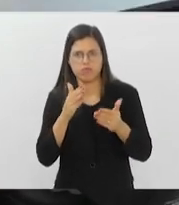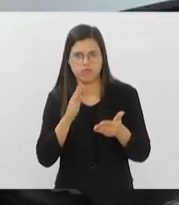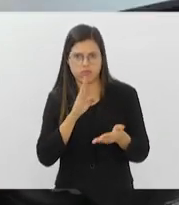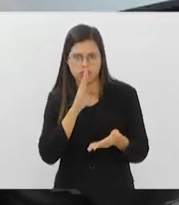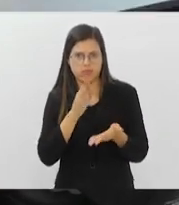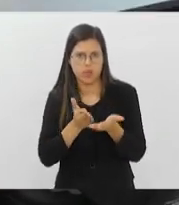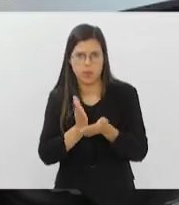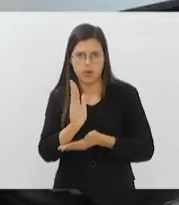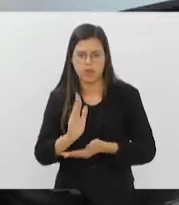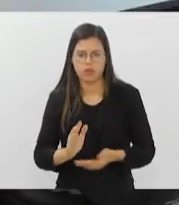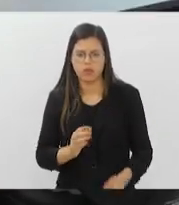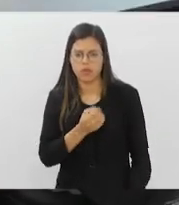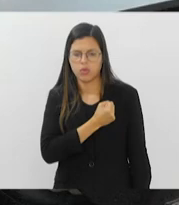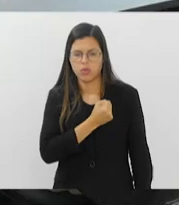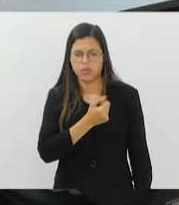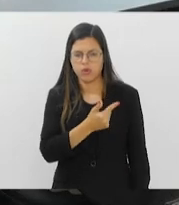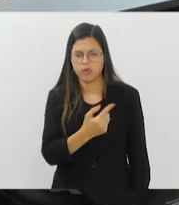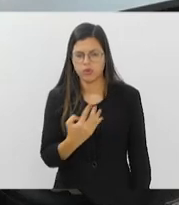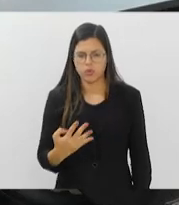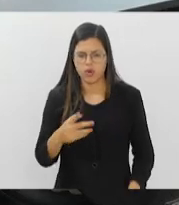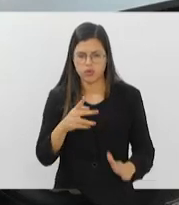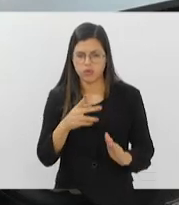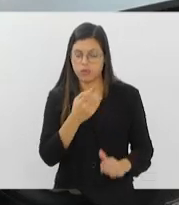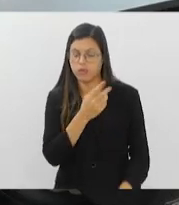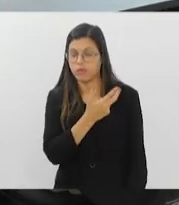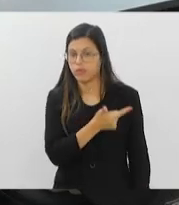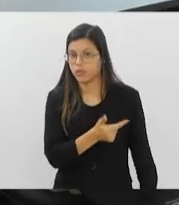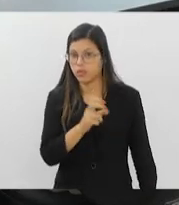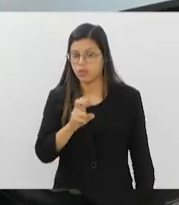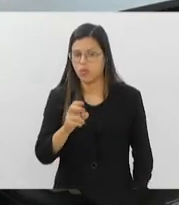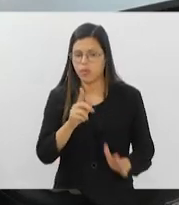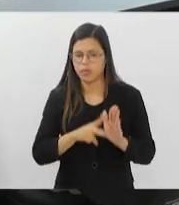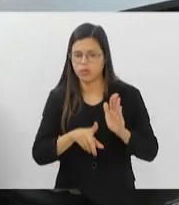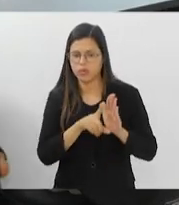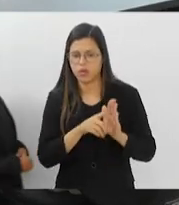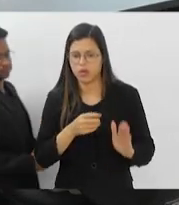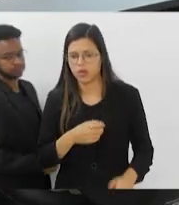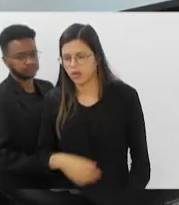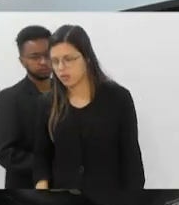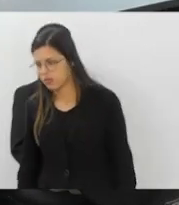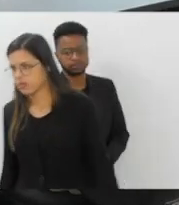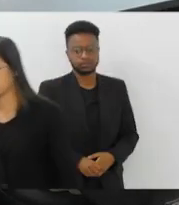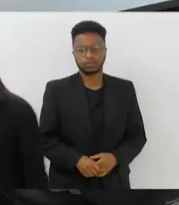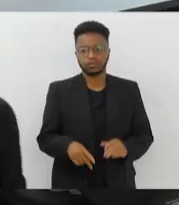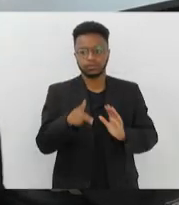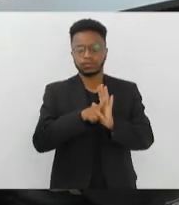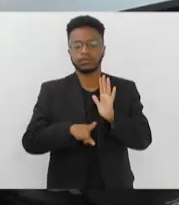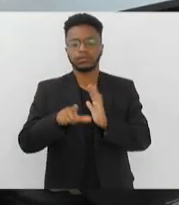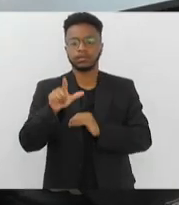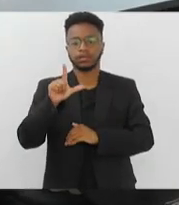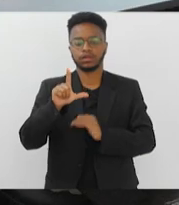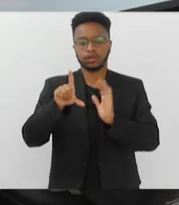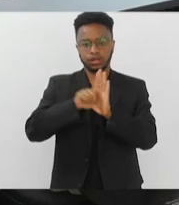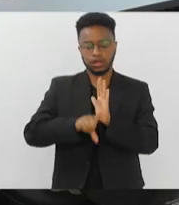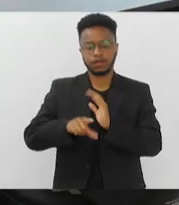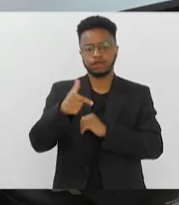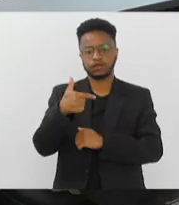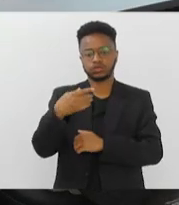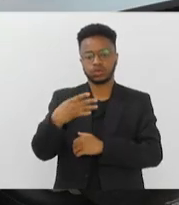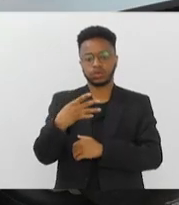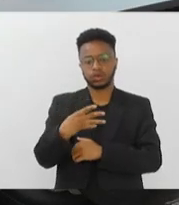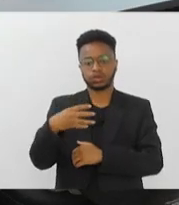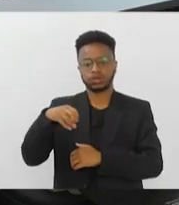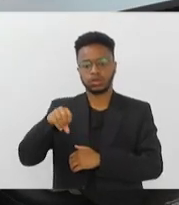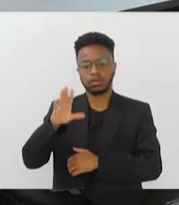aprovado. 24 da pauta. 25 da pauta. Projeto de lei 2449 de 23, de autoria do deputado Andrezinho Siciliano, que